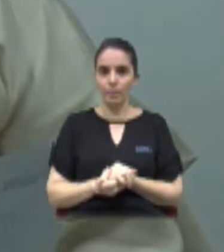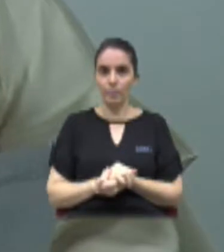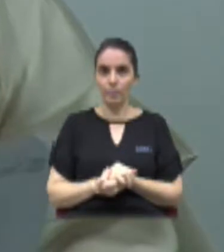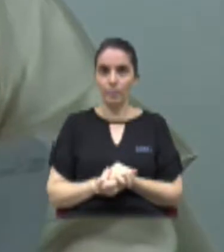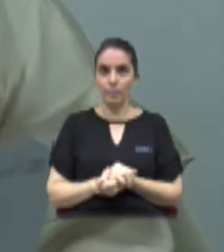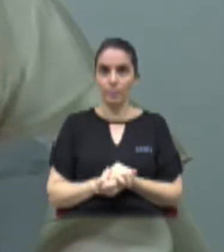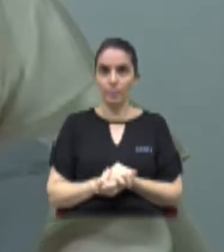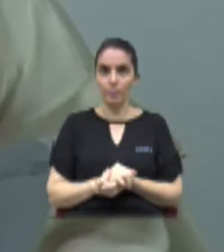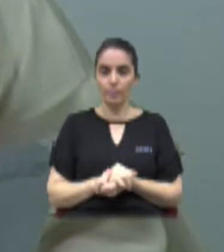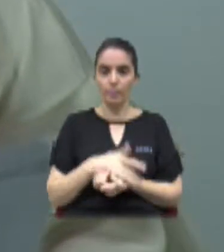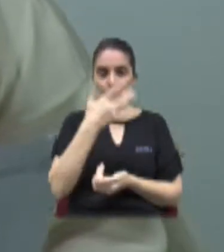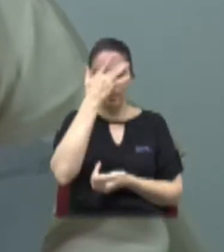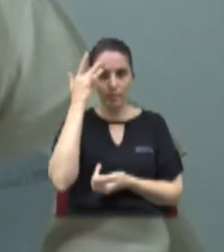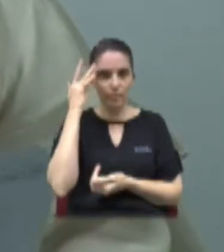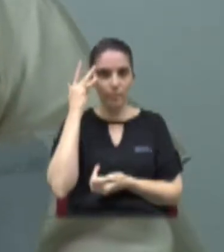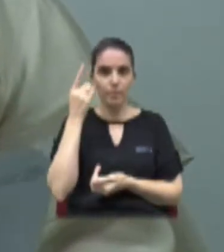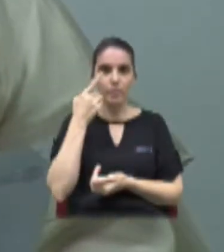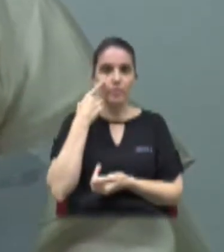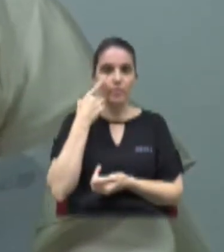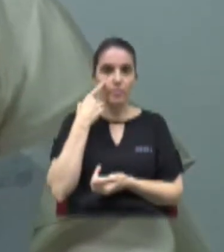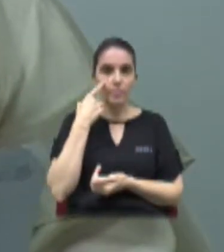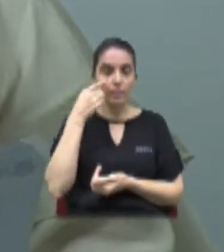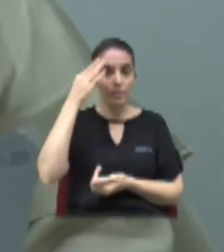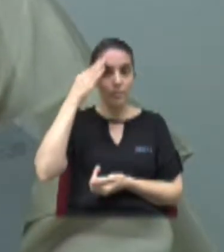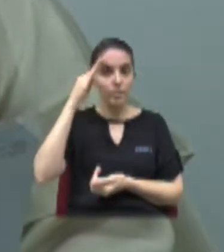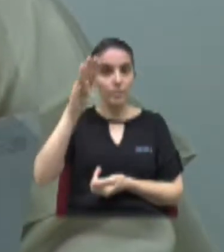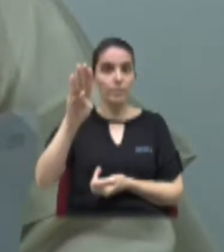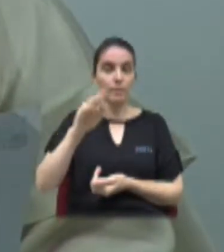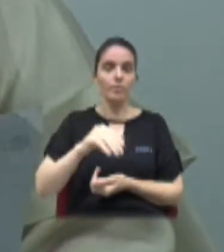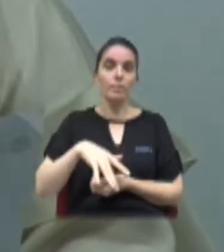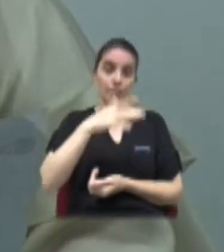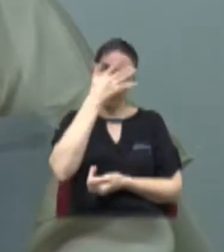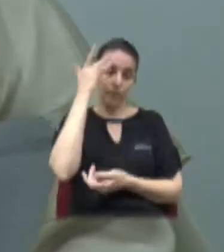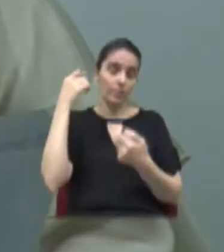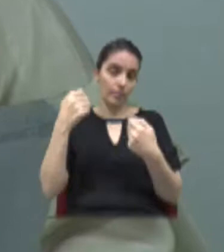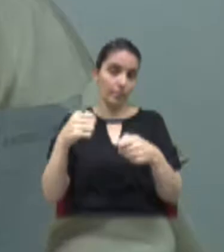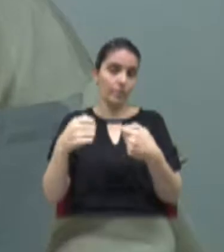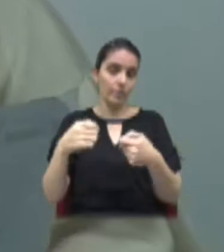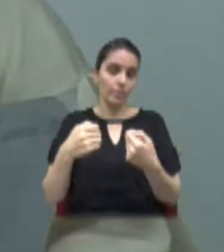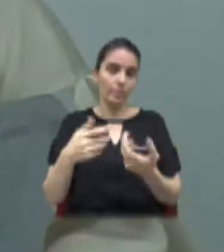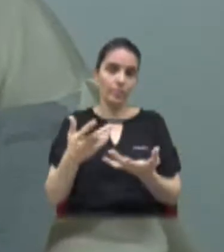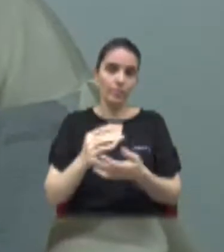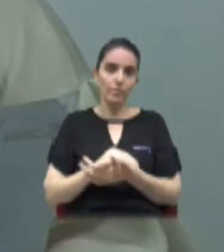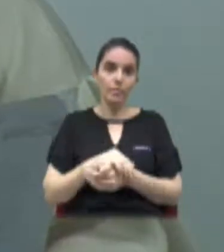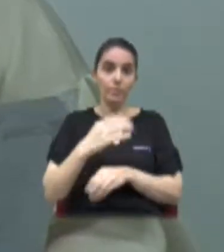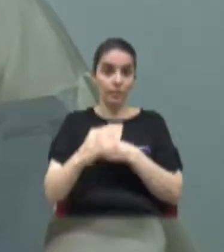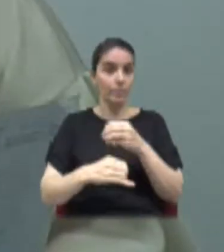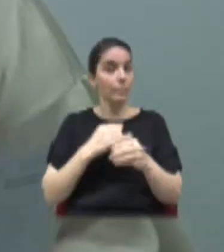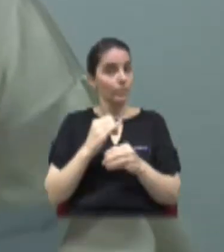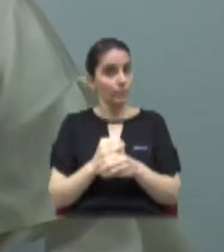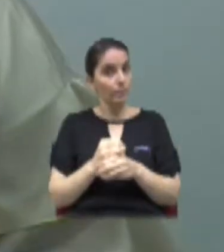Senhor presidente, nobres vereadores, plateia presente, todos que nos ouvem,